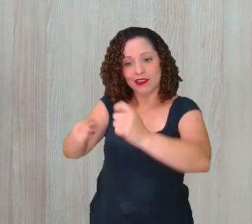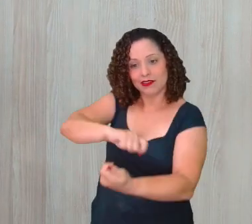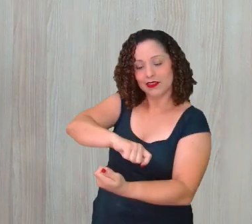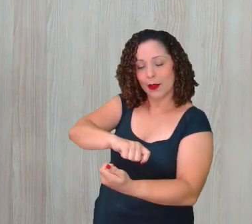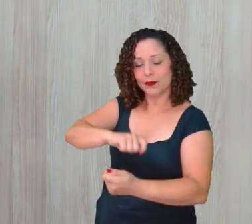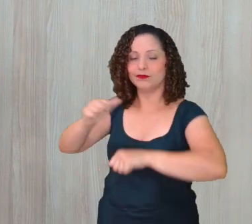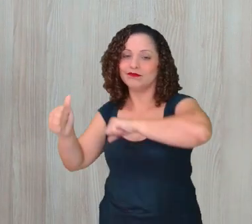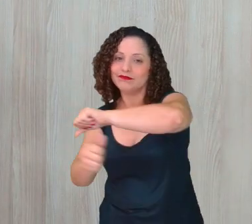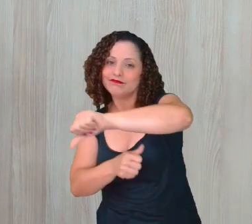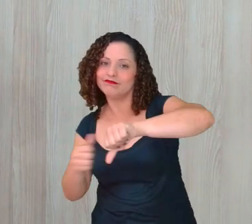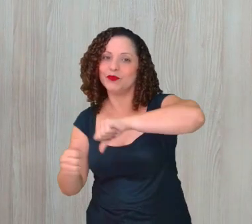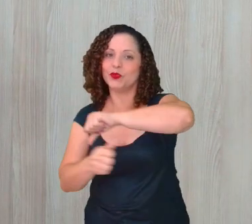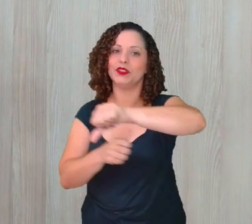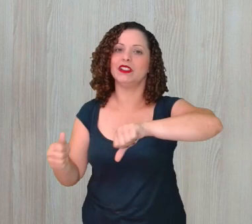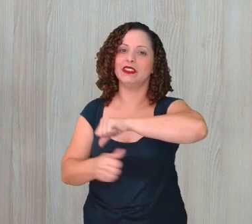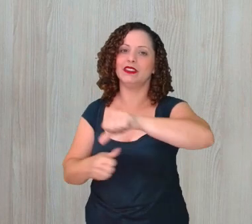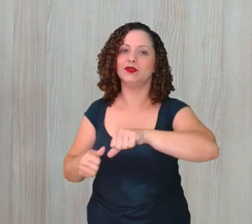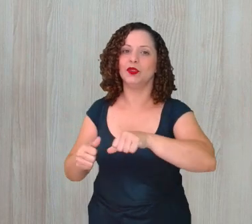seu